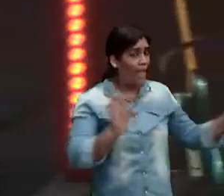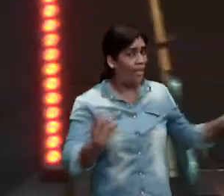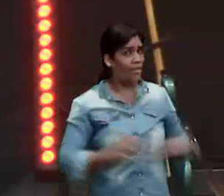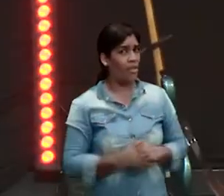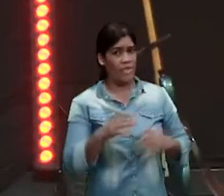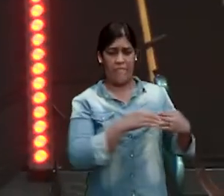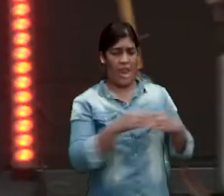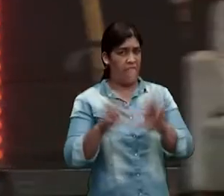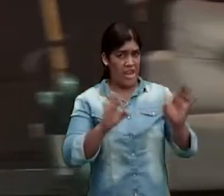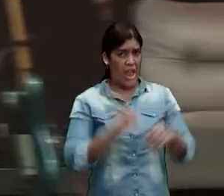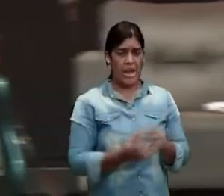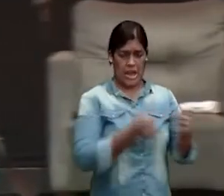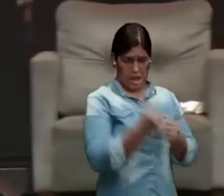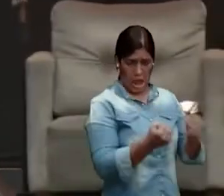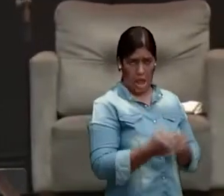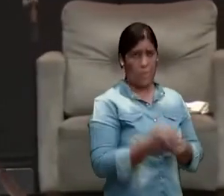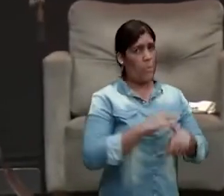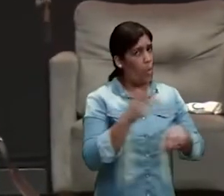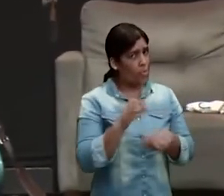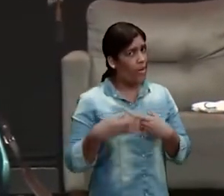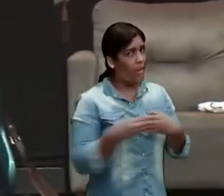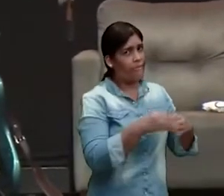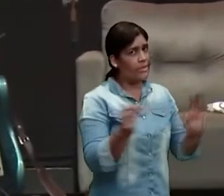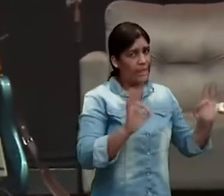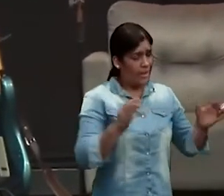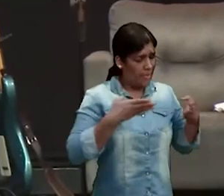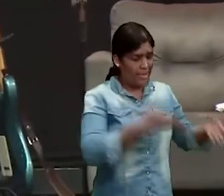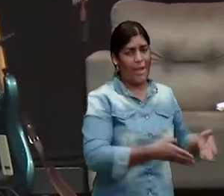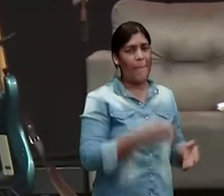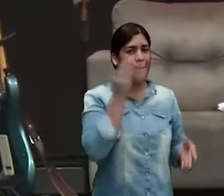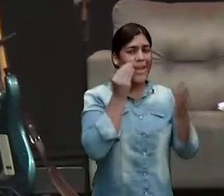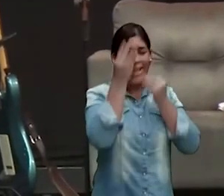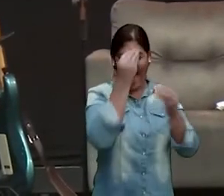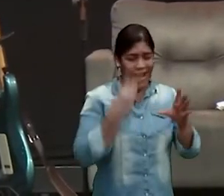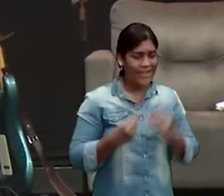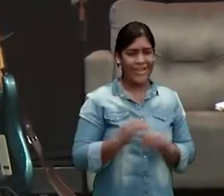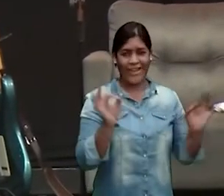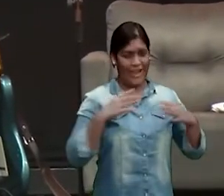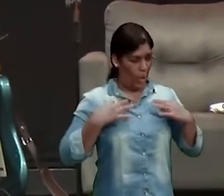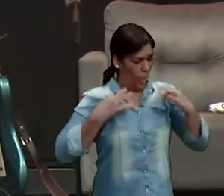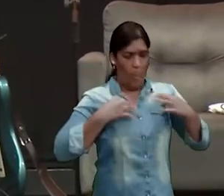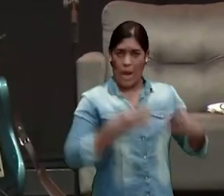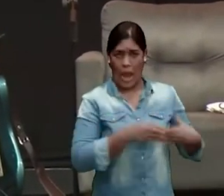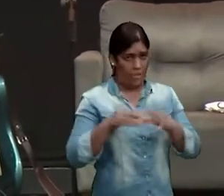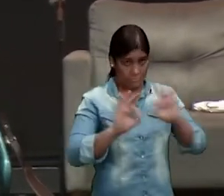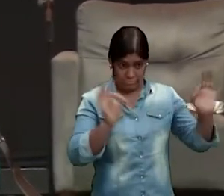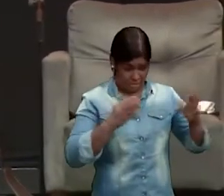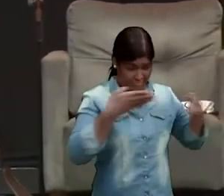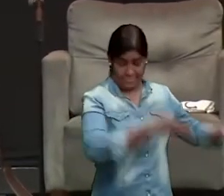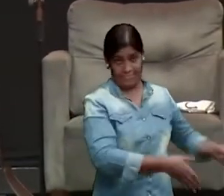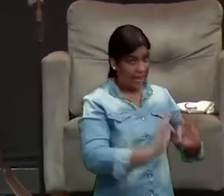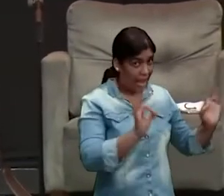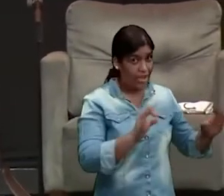seu carro sua joia as suas maquiagens suas roupas só vai levar nada